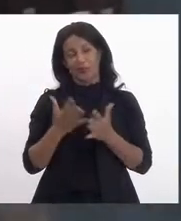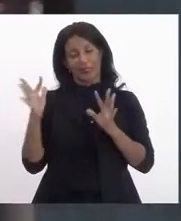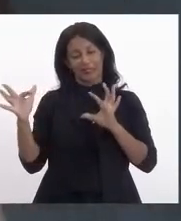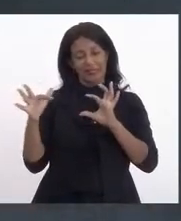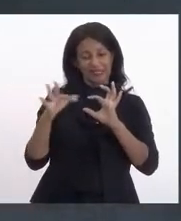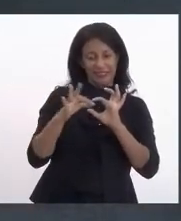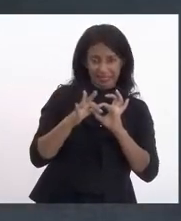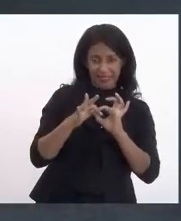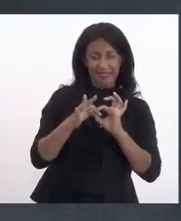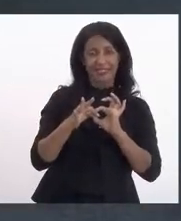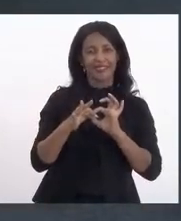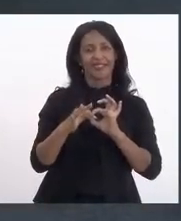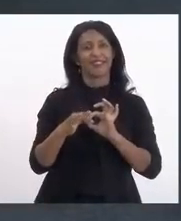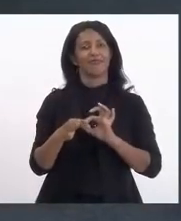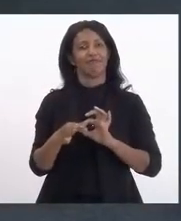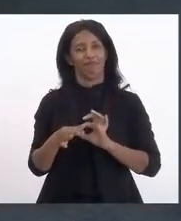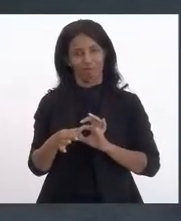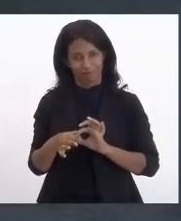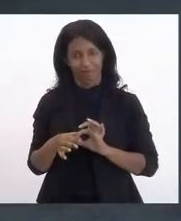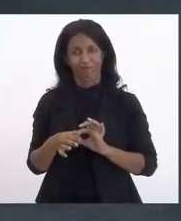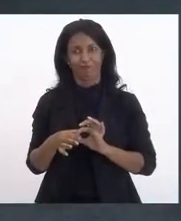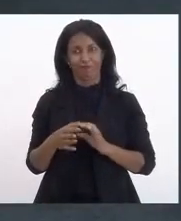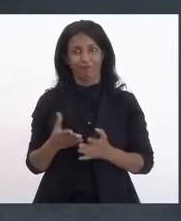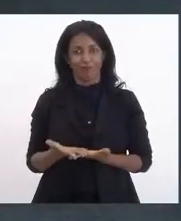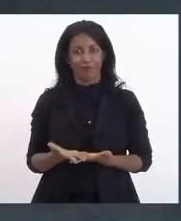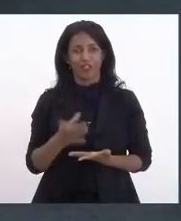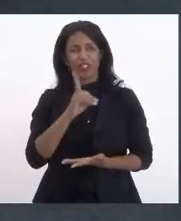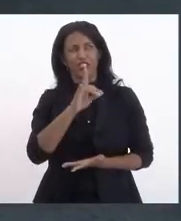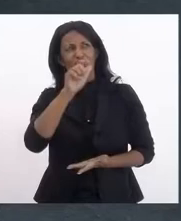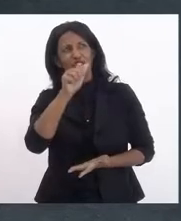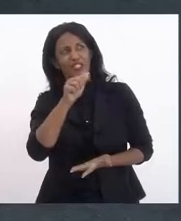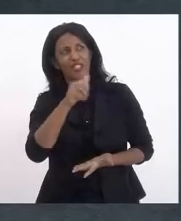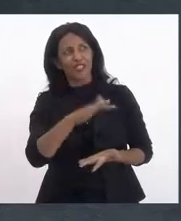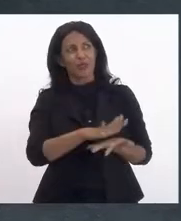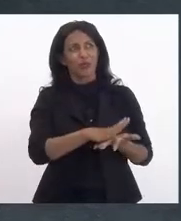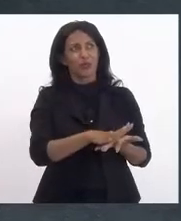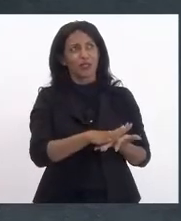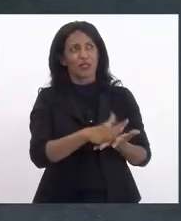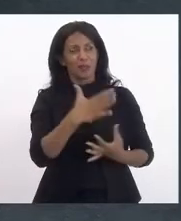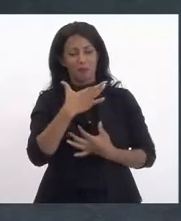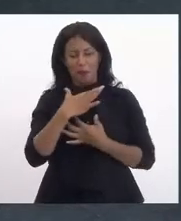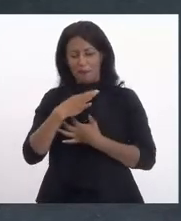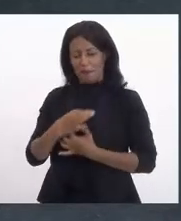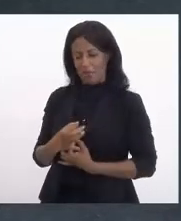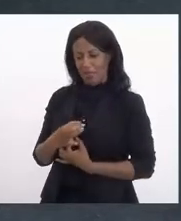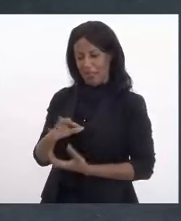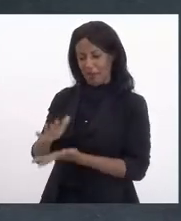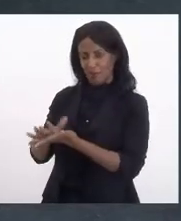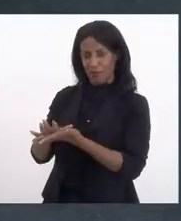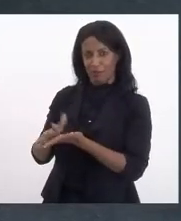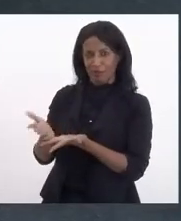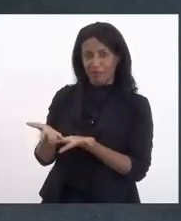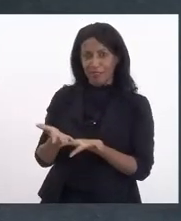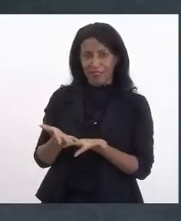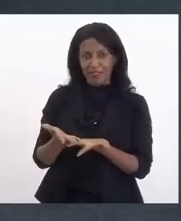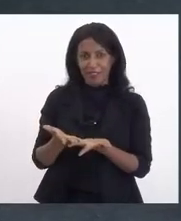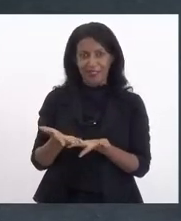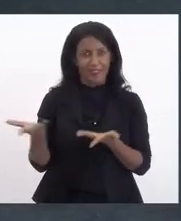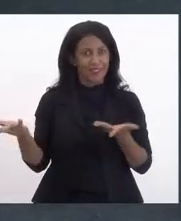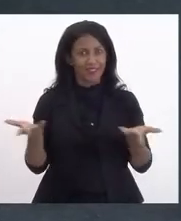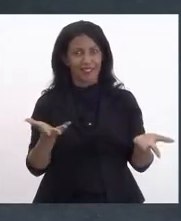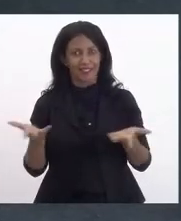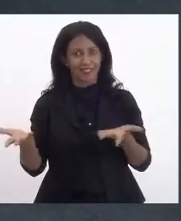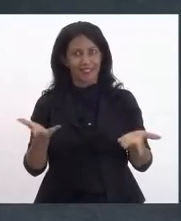sincronicidade, né? Dia do samba, medalha para um sambista, que não foi